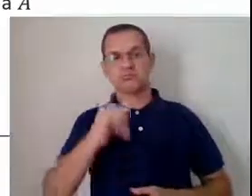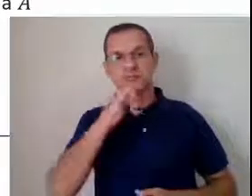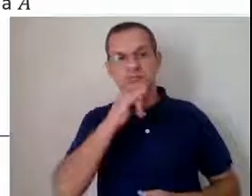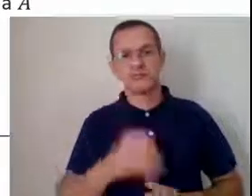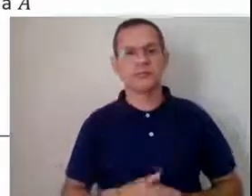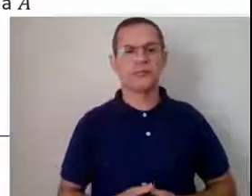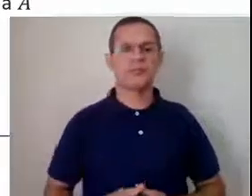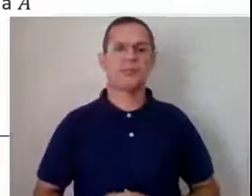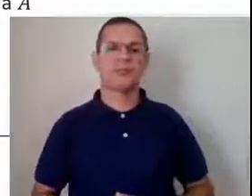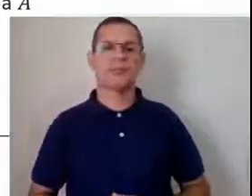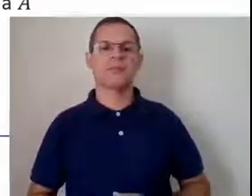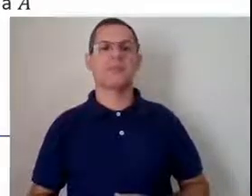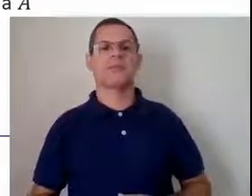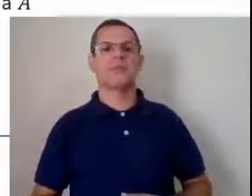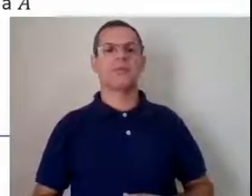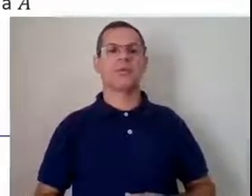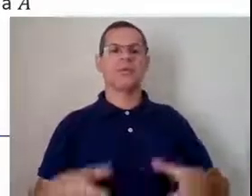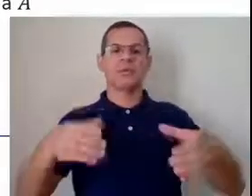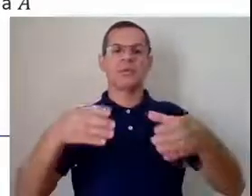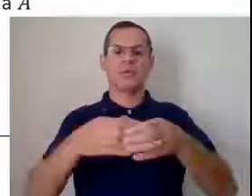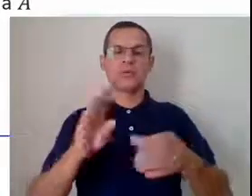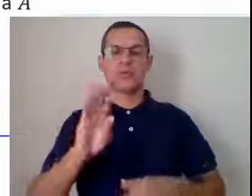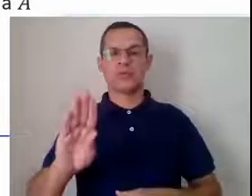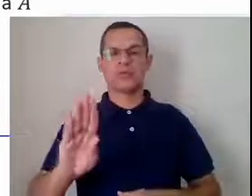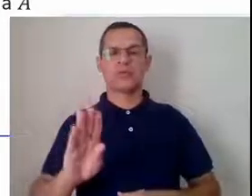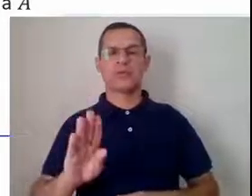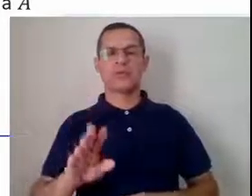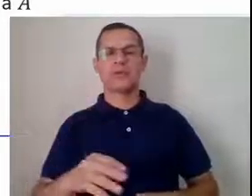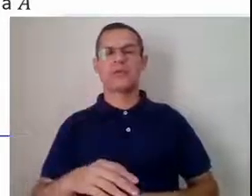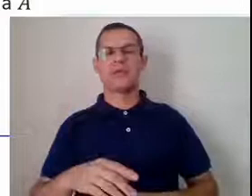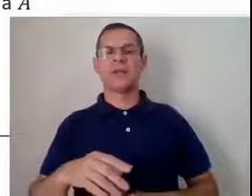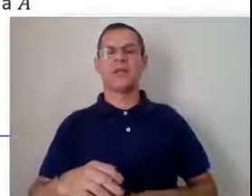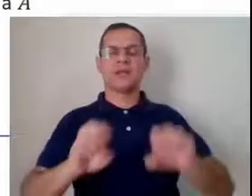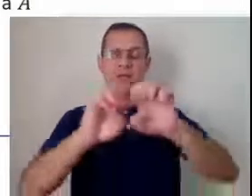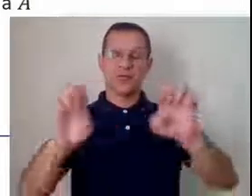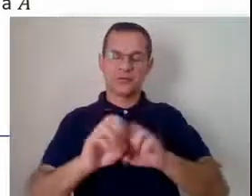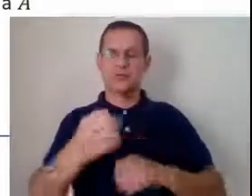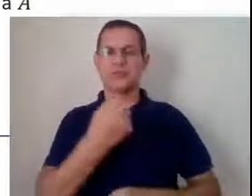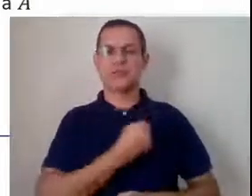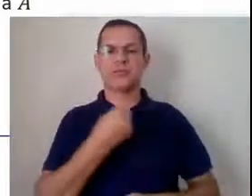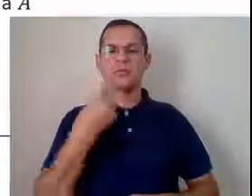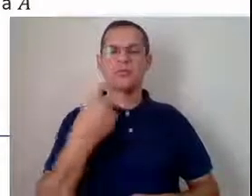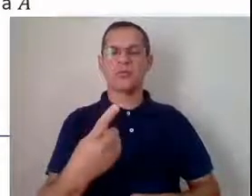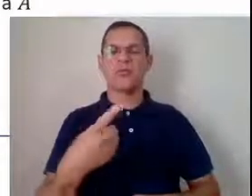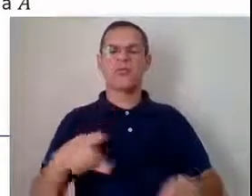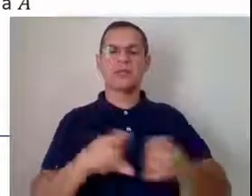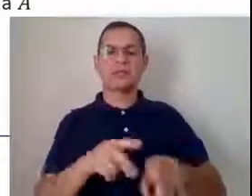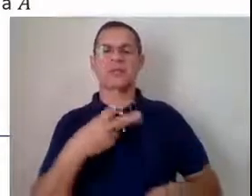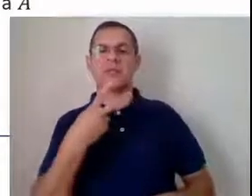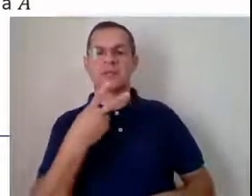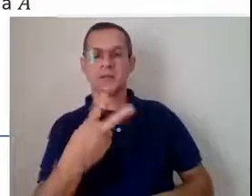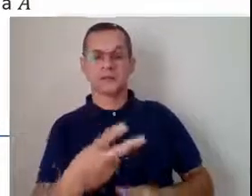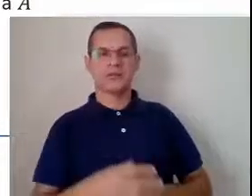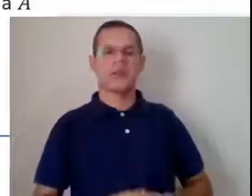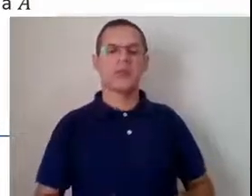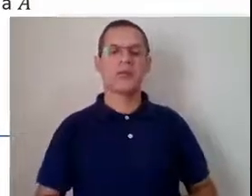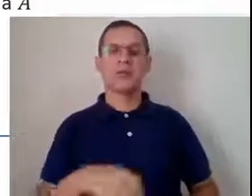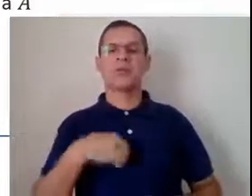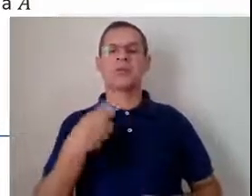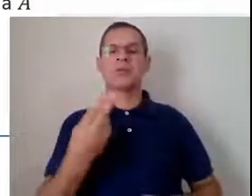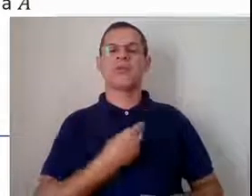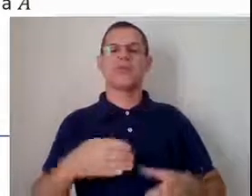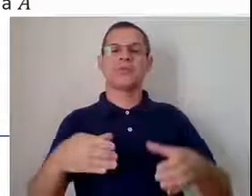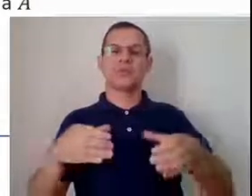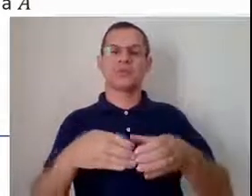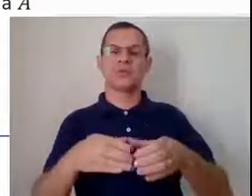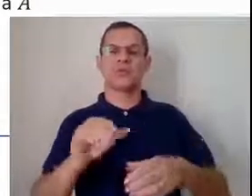exemplo, o conjunto B aqui é composto dos números 1 e 2. E o nosso